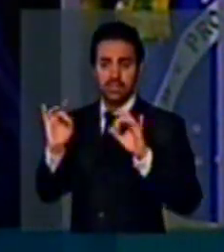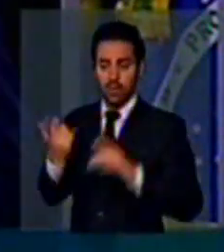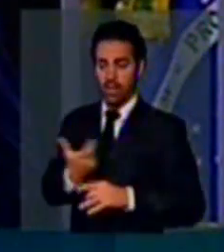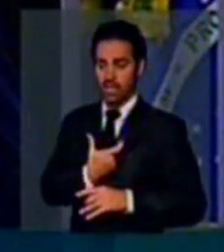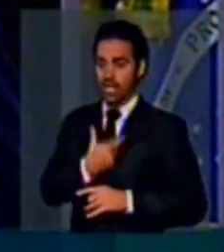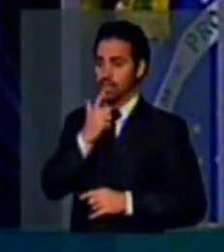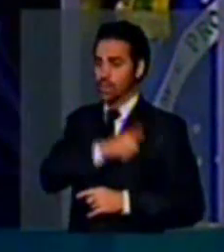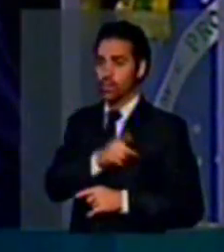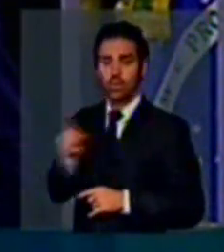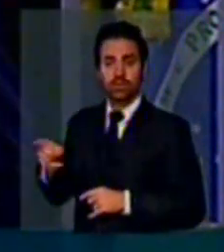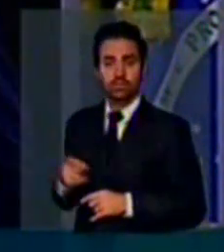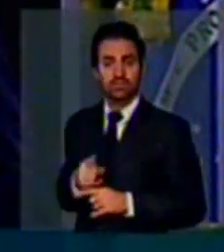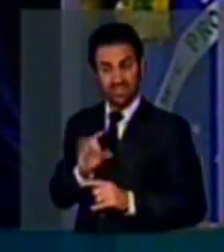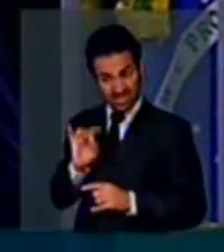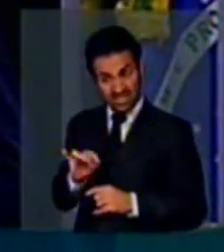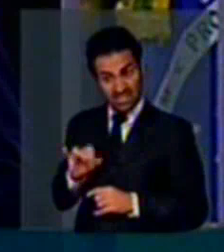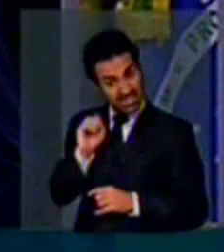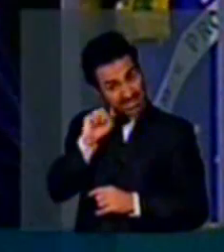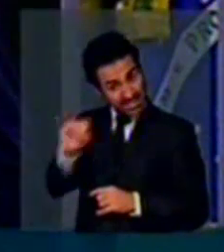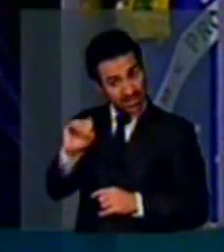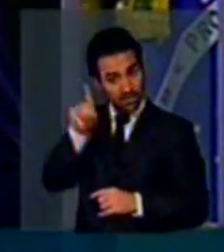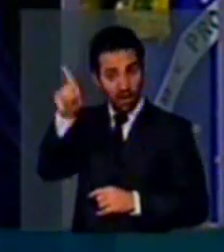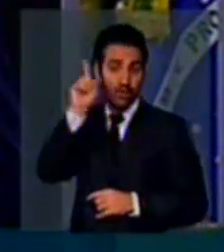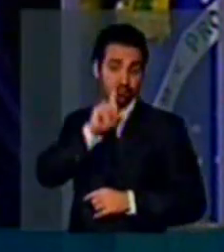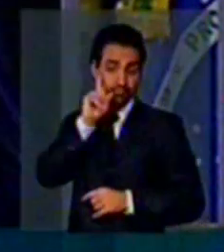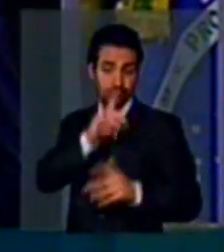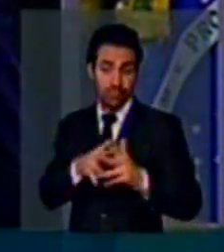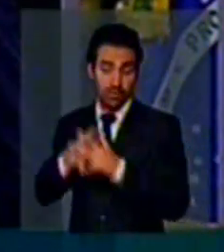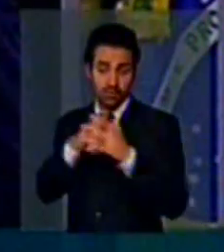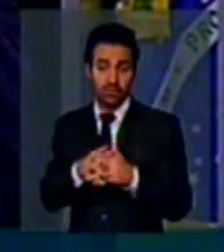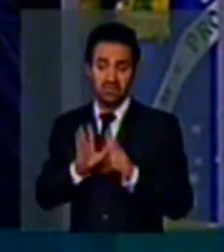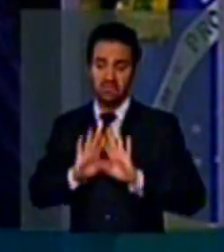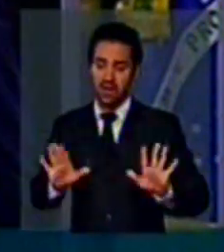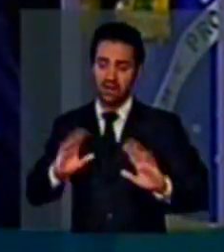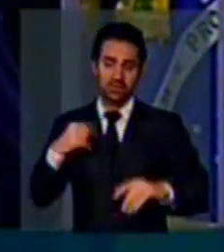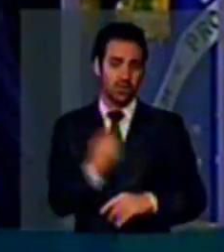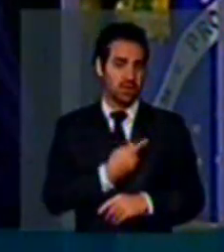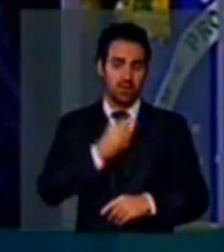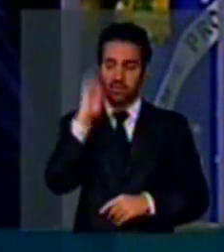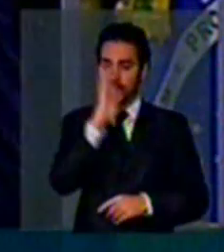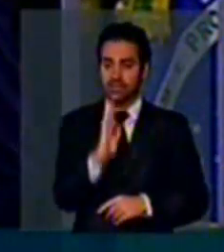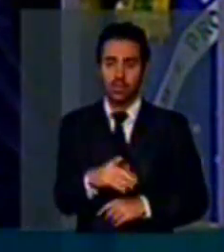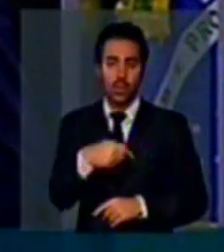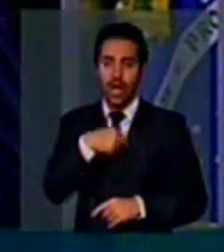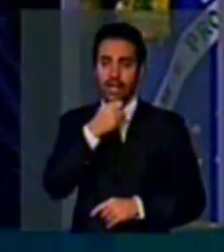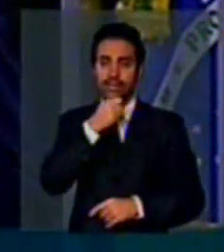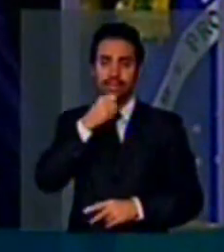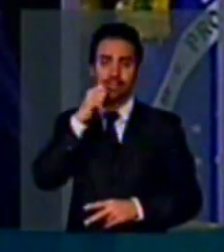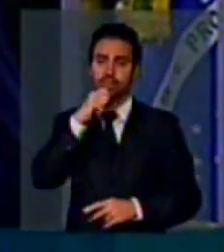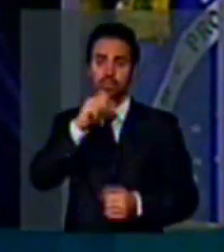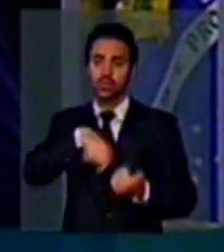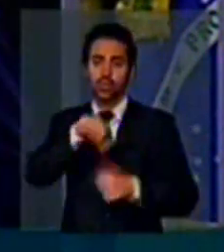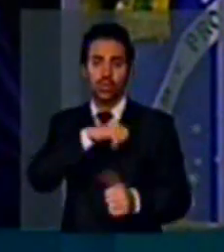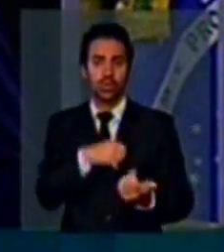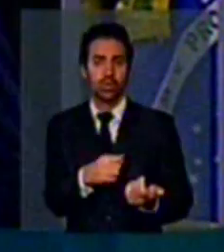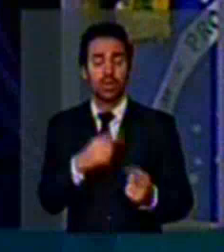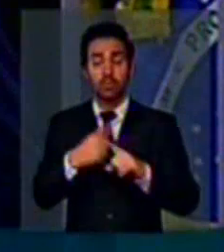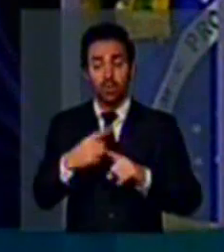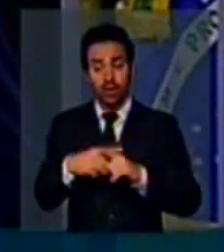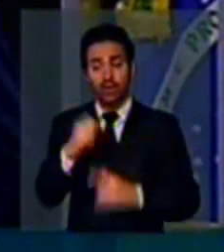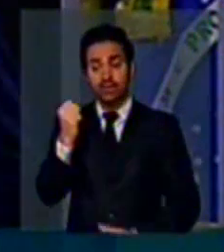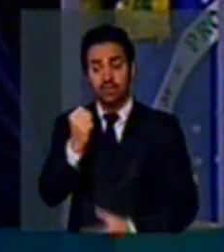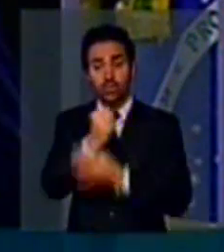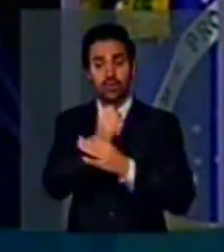Mas exatamente o que parece, né? Nós ainda não nos apercebemos que a segurança